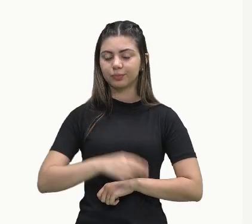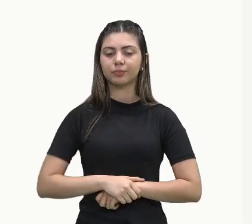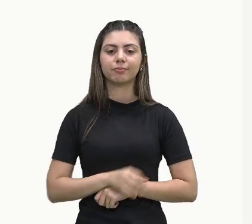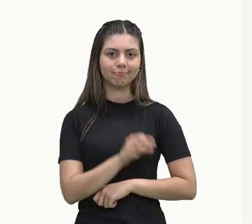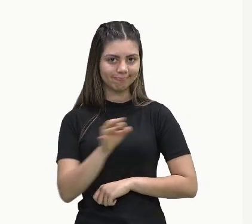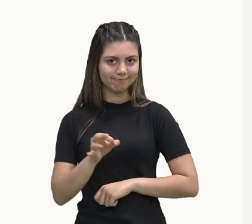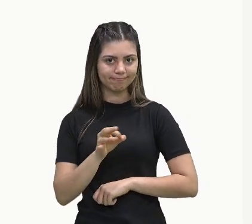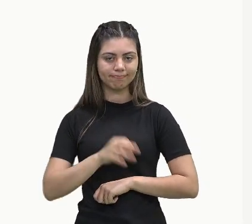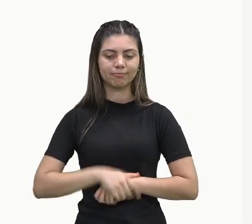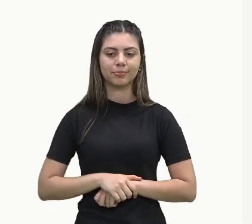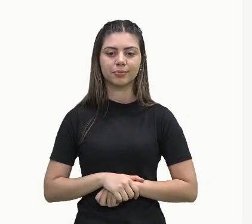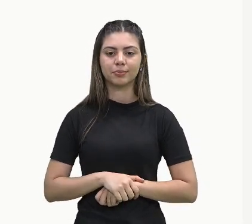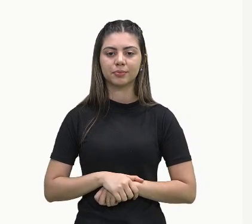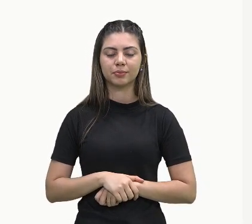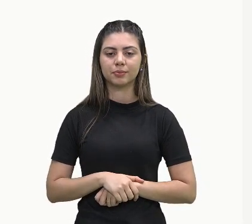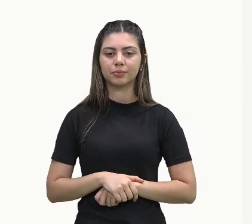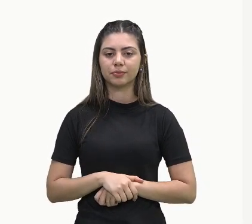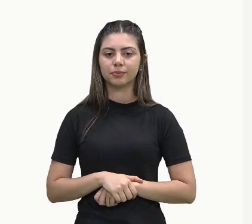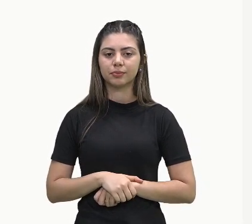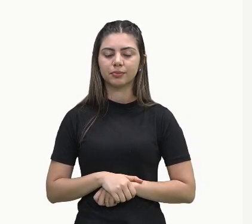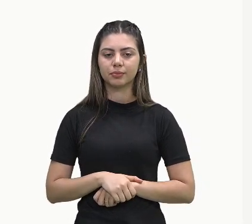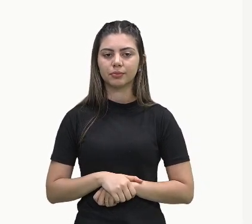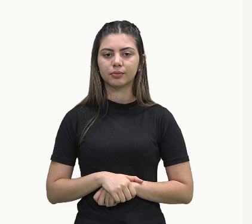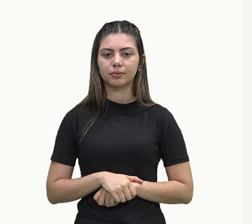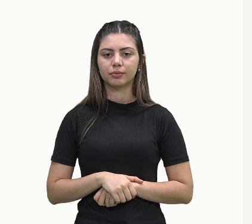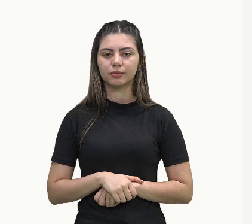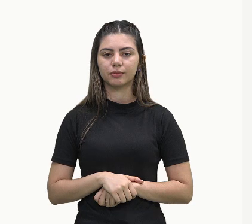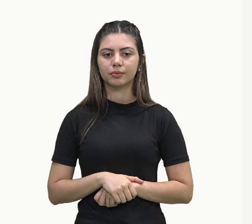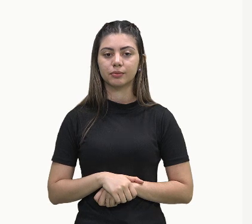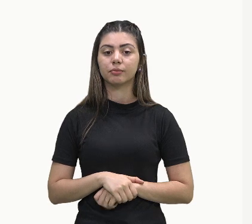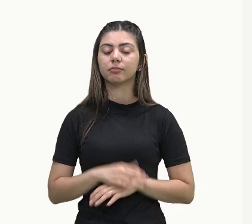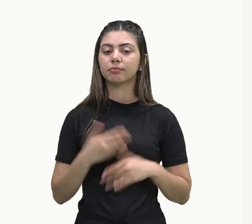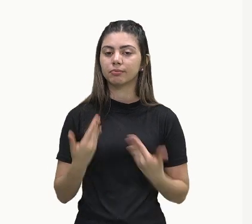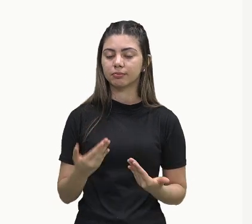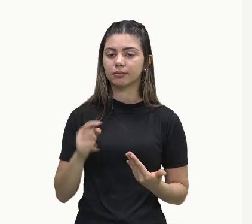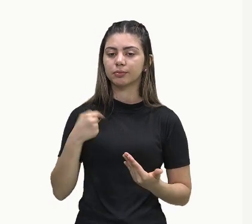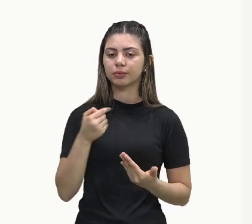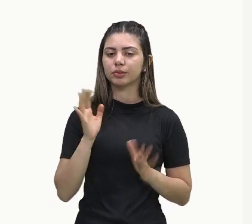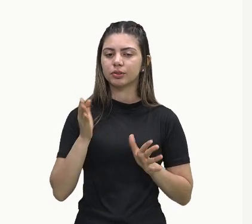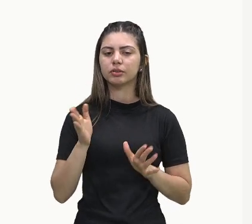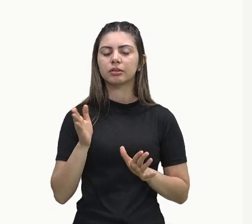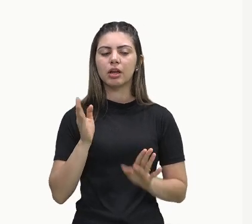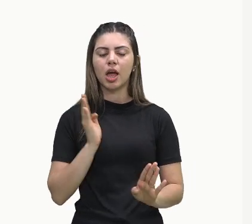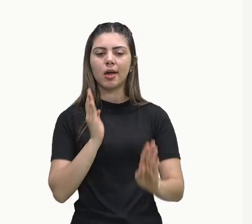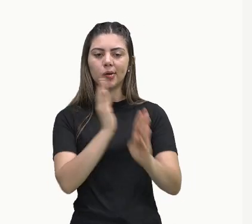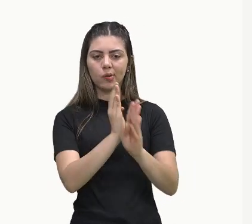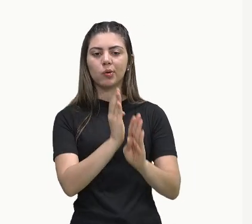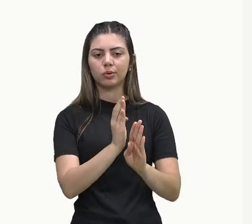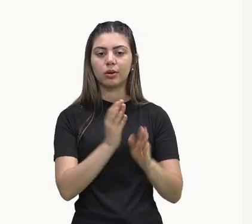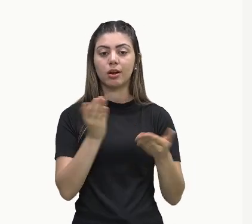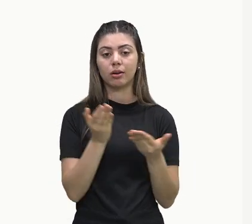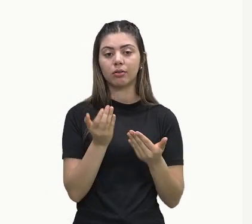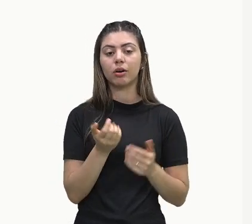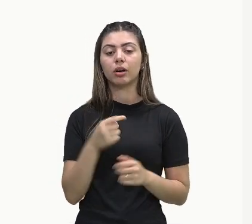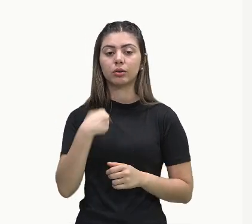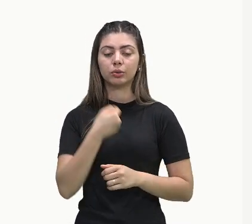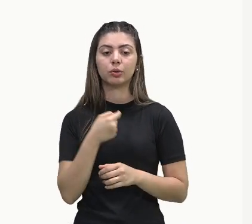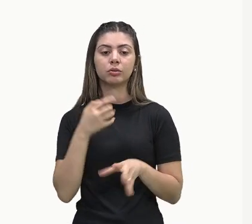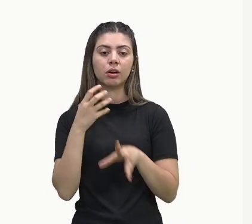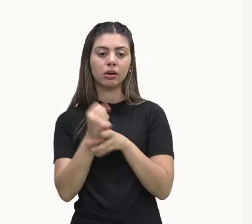correto agora né já que a gente tem o coeficiente angular podemos calcular o coeficiente